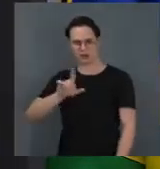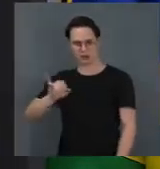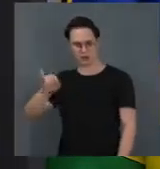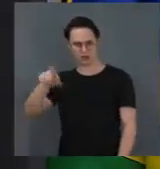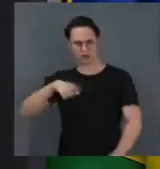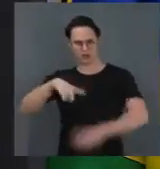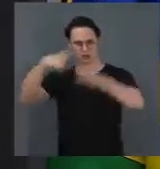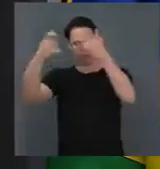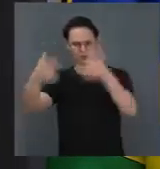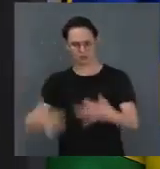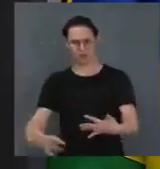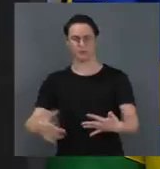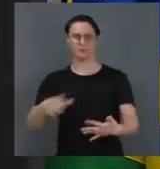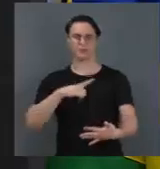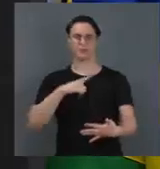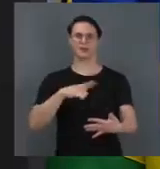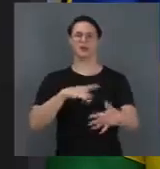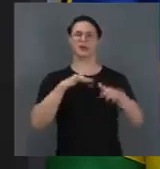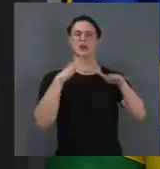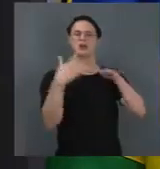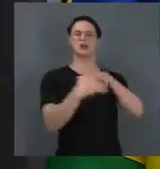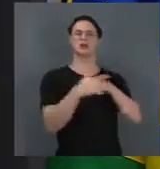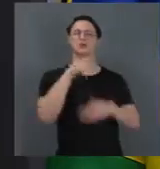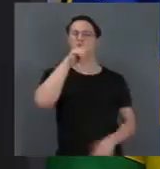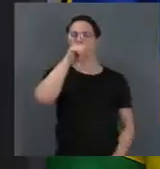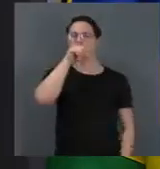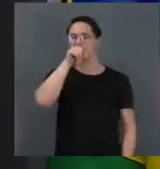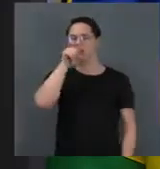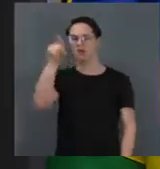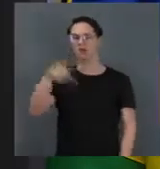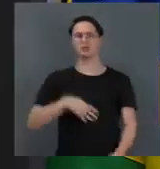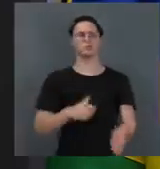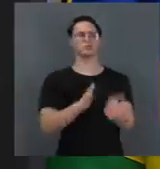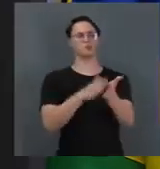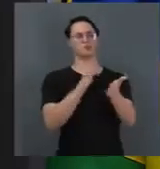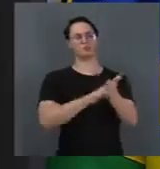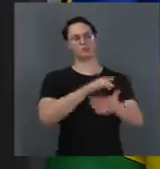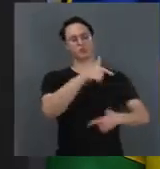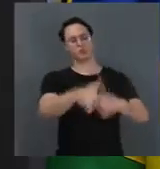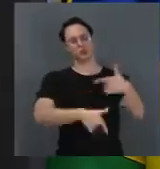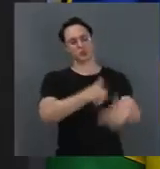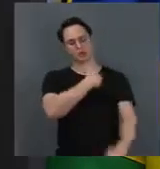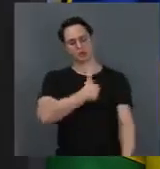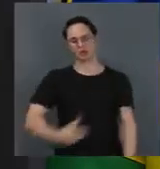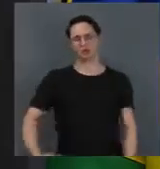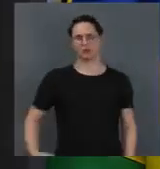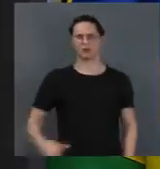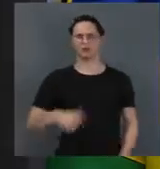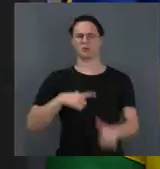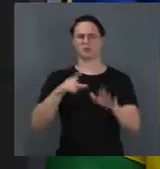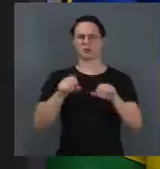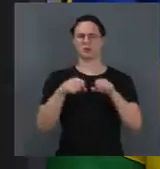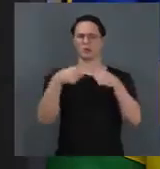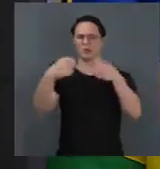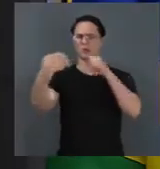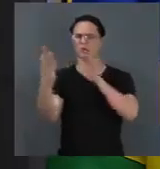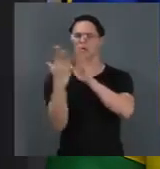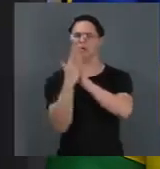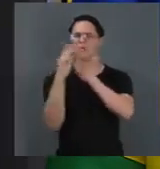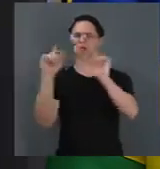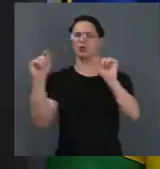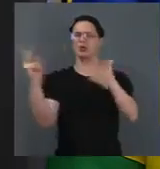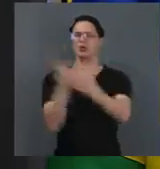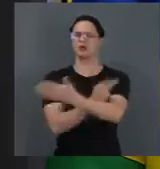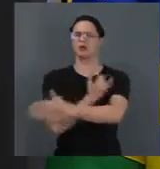rede social no X, ao elogiar o desempenho do governo no enfrentamento da